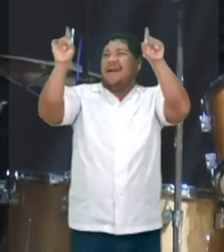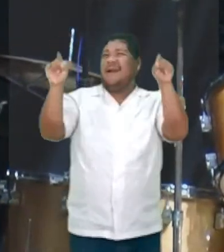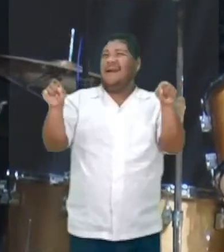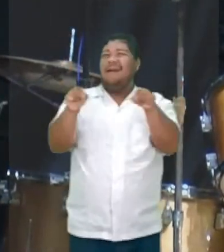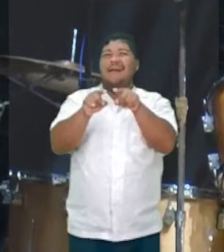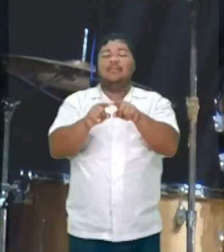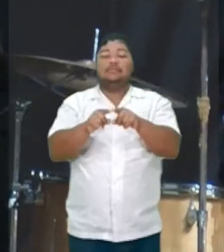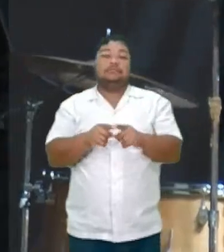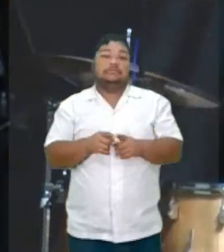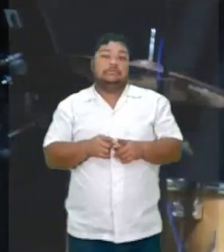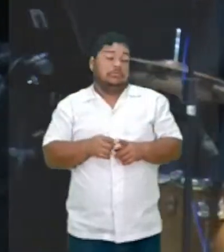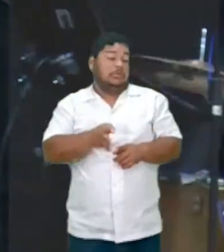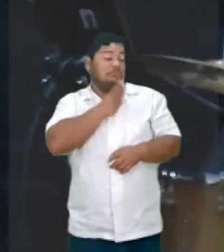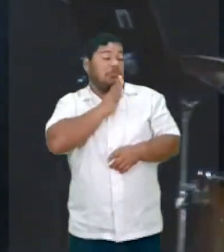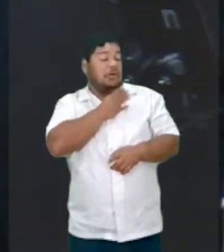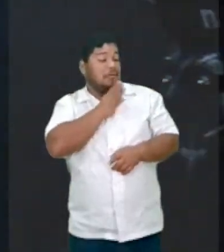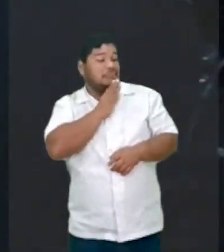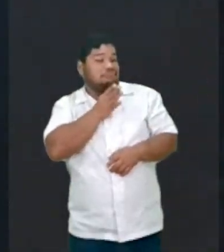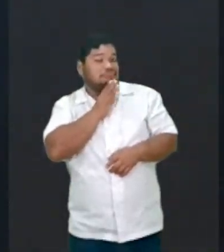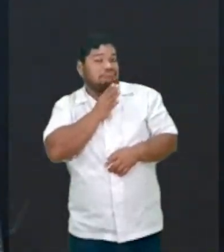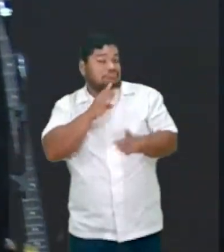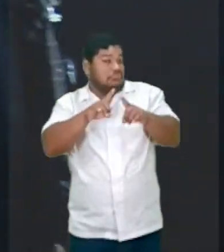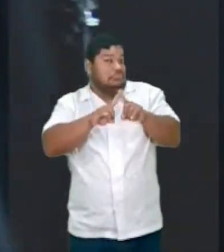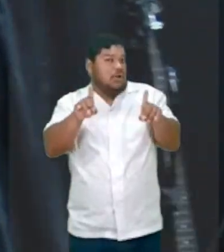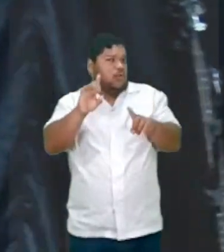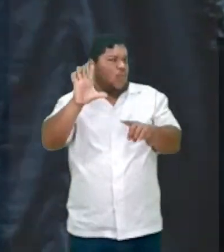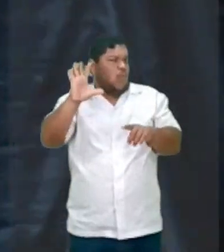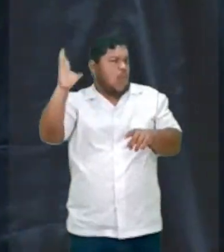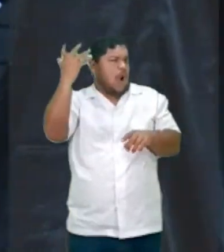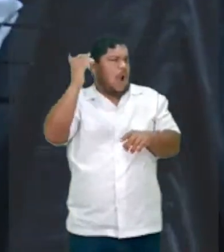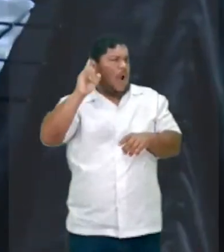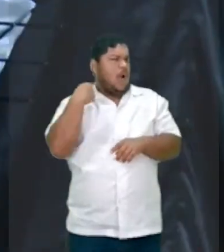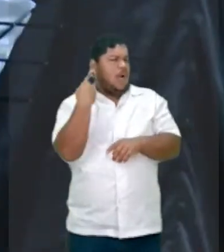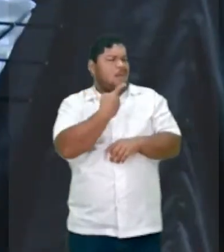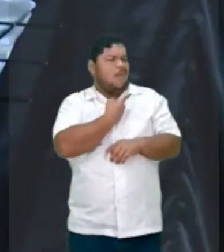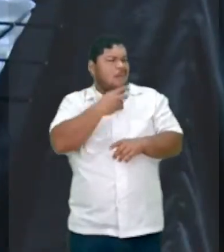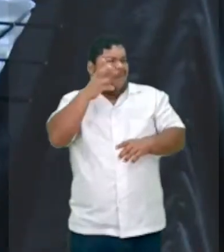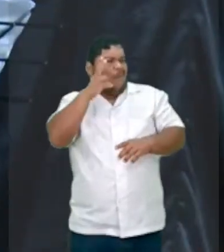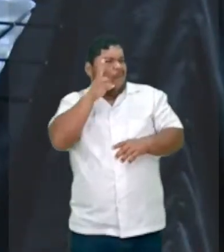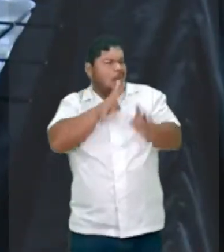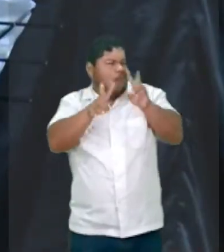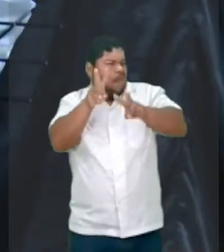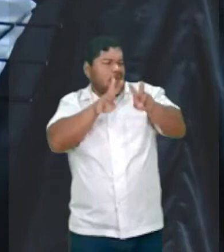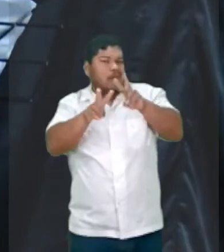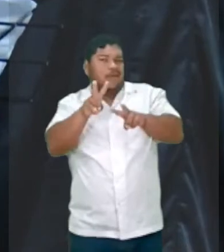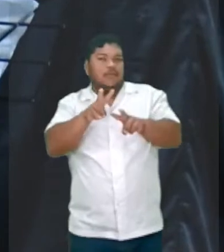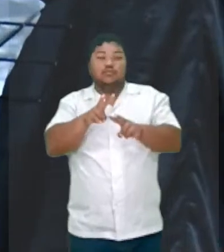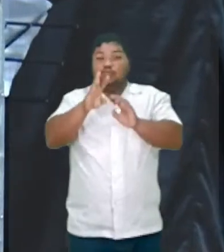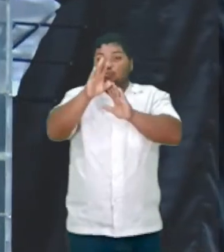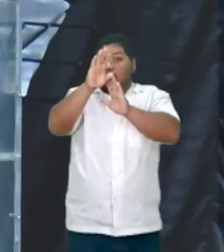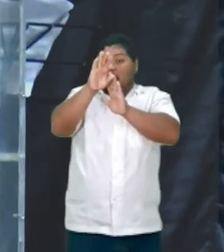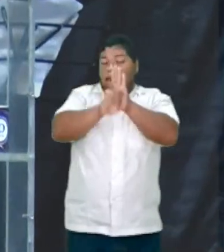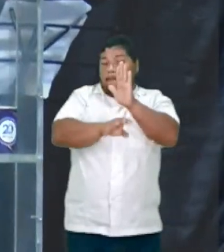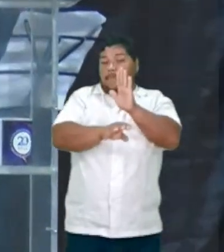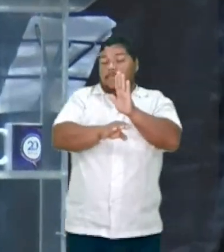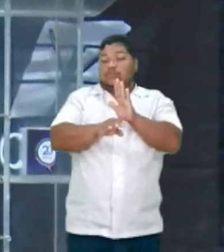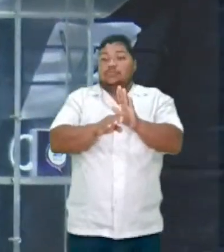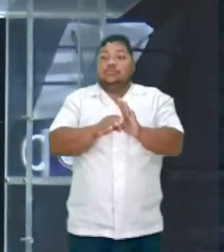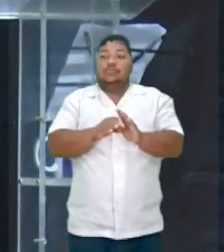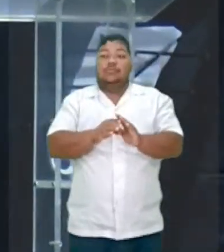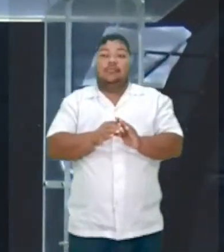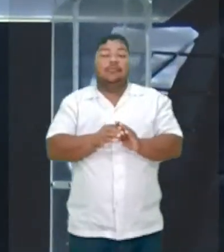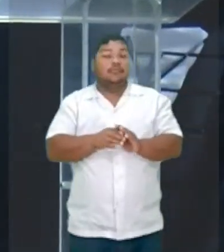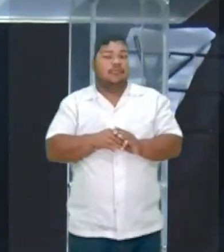que é bem conhecido. Mas quando nós olhamos no capítulo em que este verso